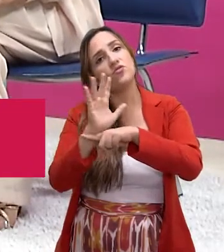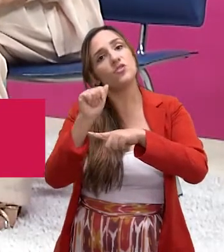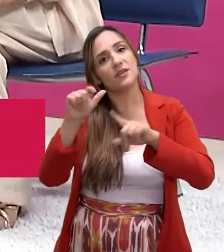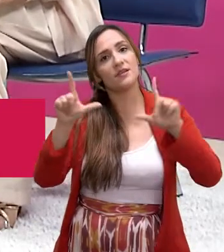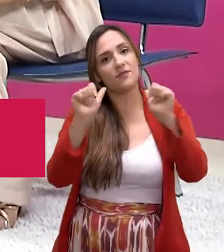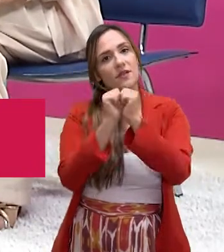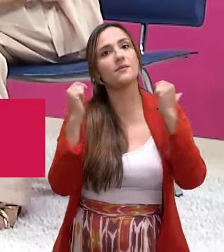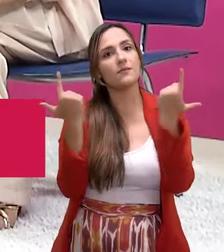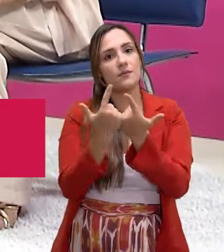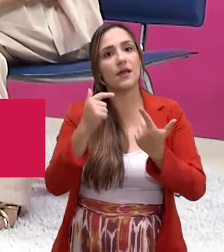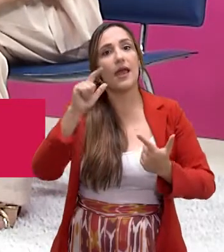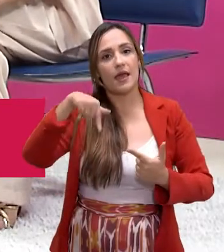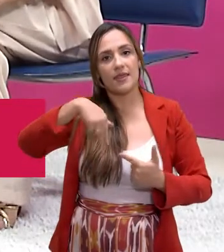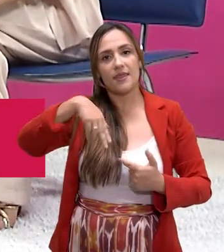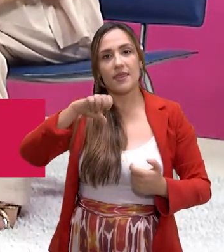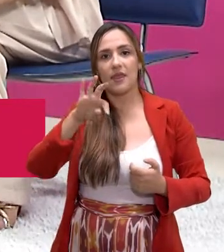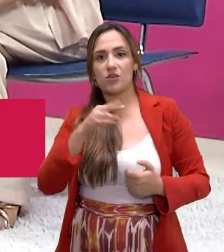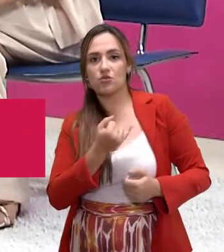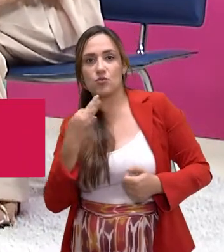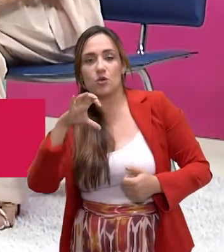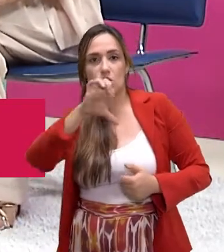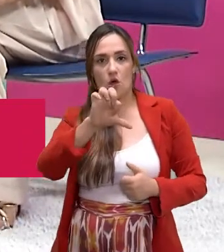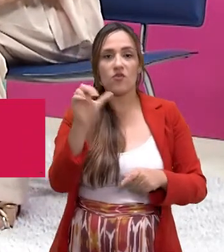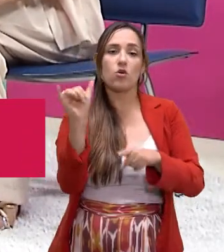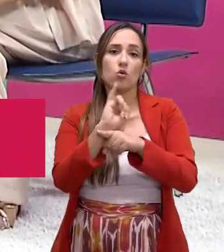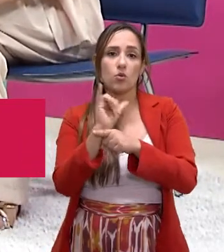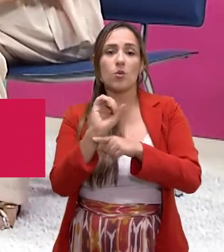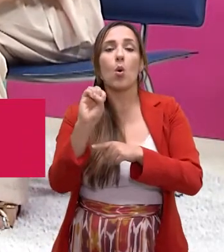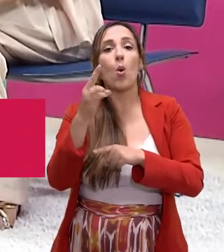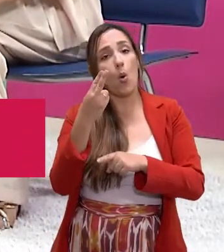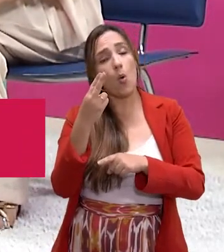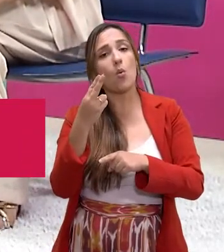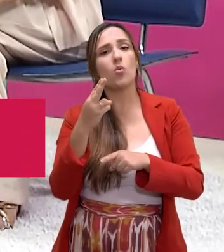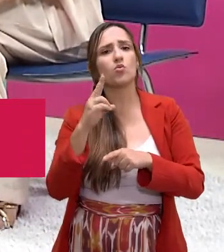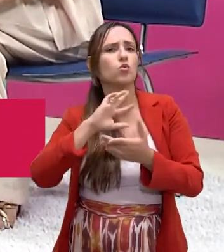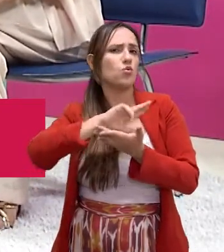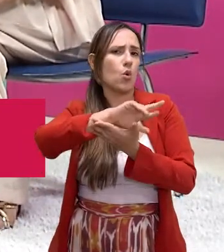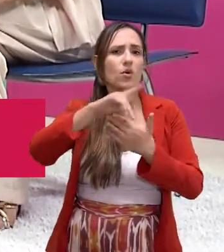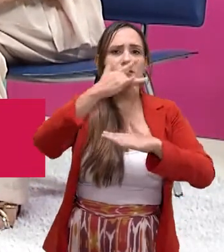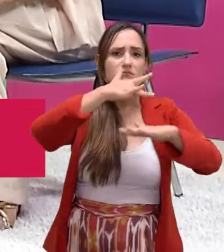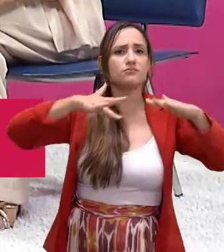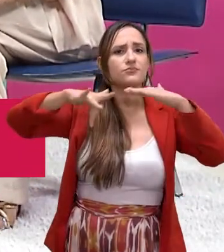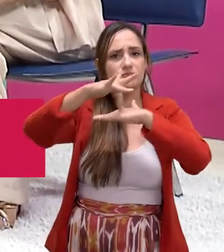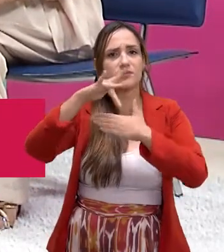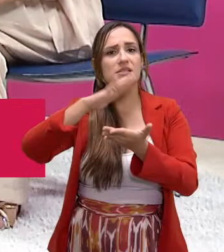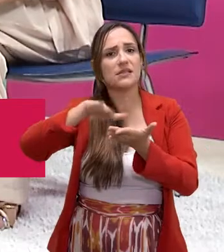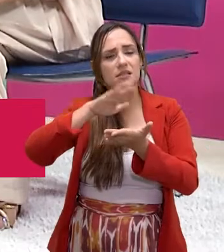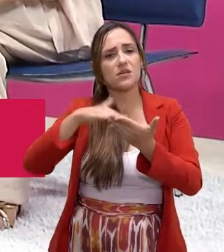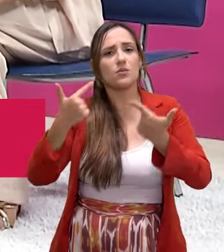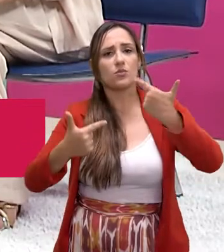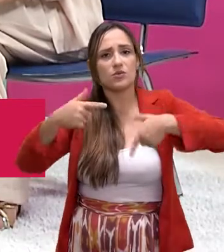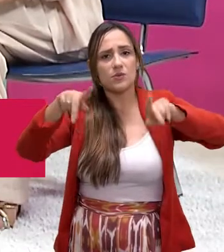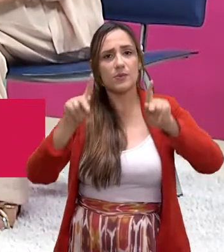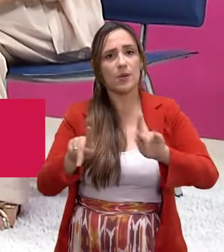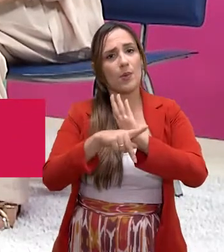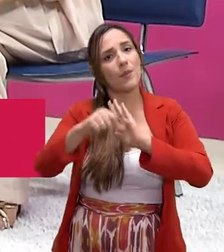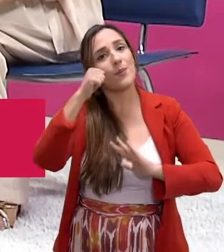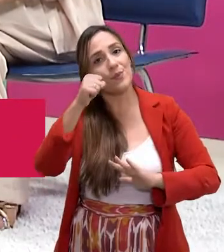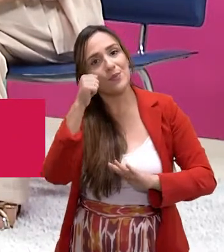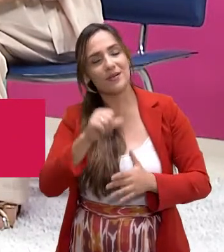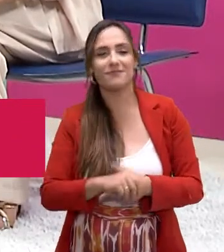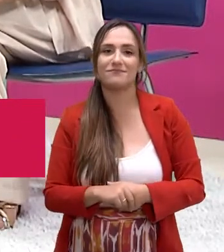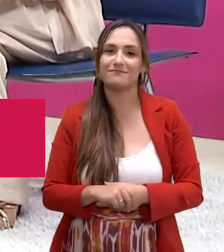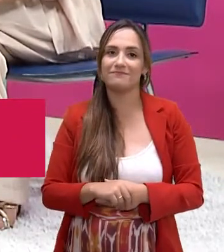programação na TV Alemes, canal 9 da NET, YouTube, Spotify e também nos canais de informação da Subsecretaria de